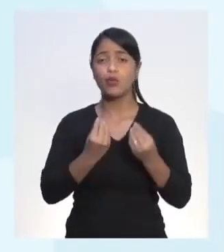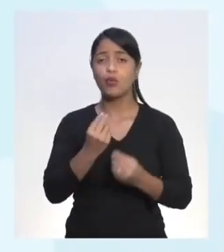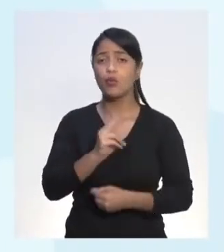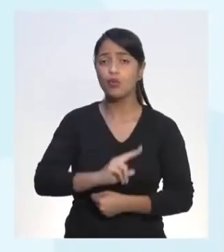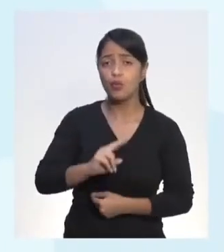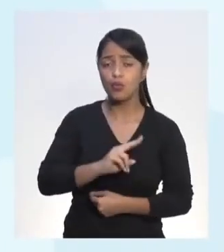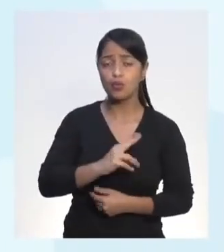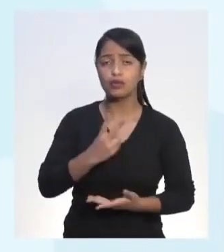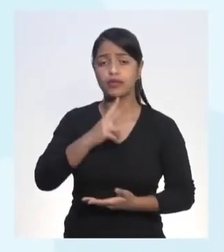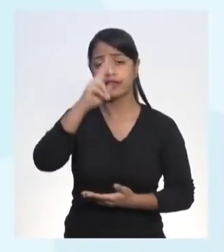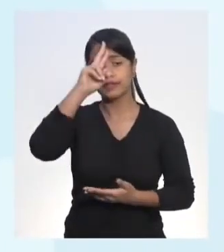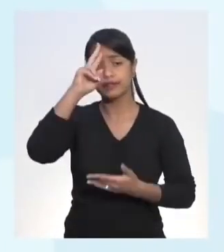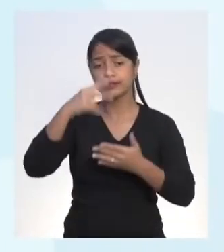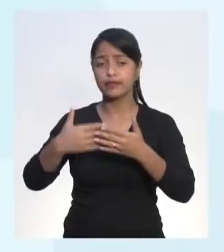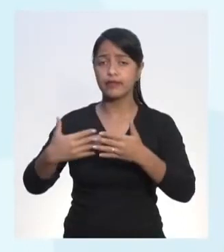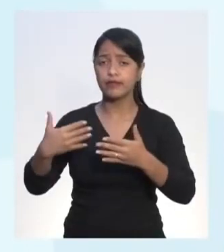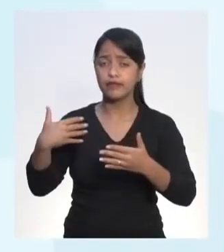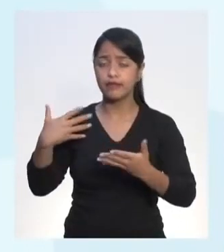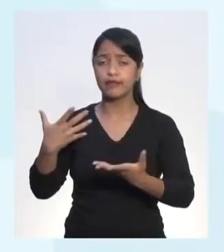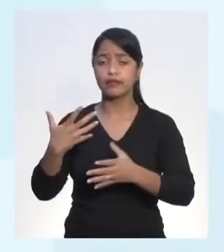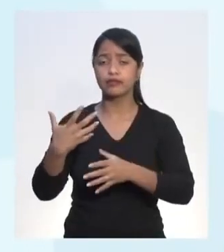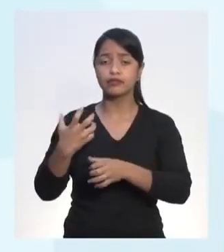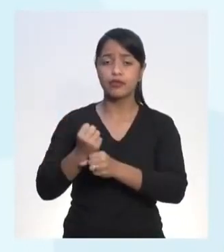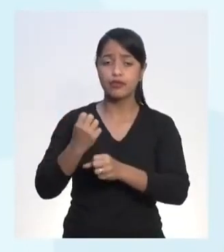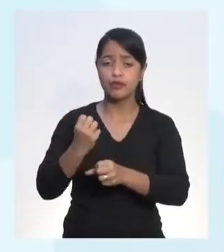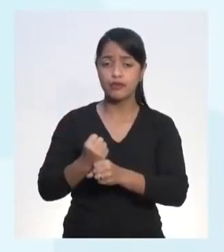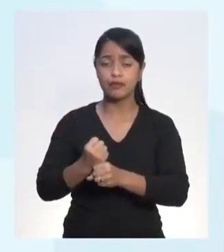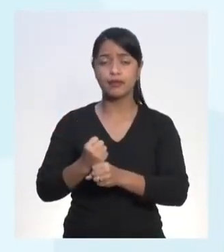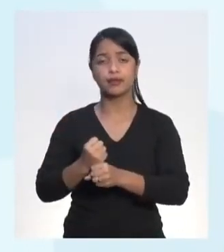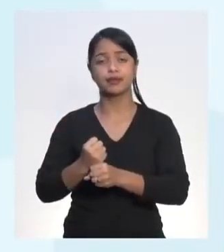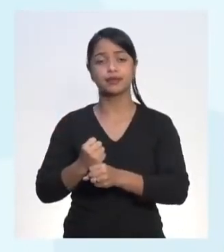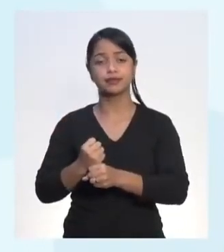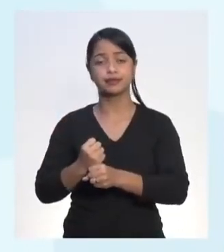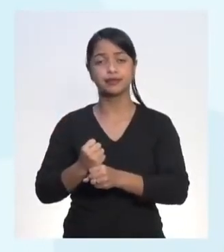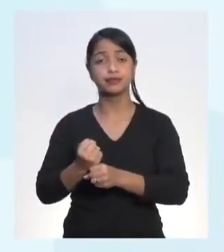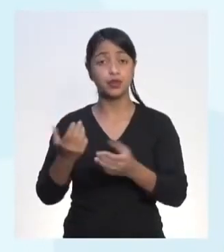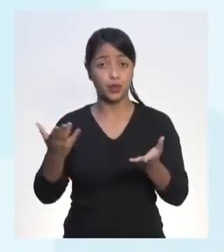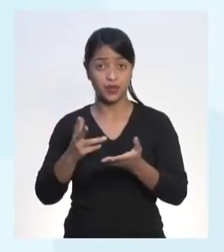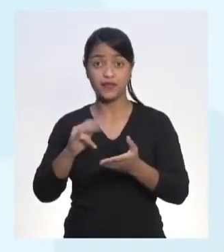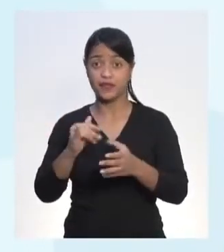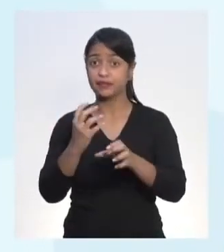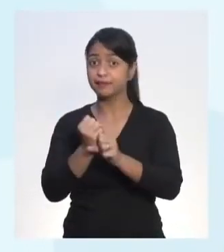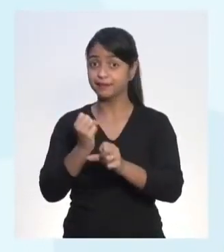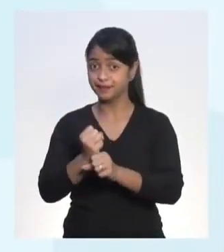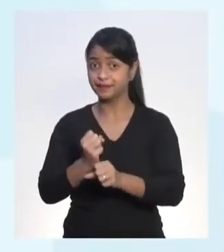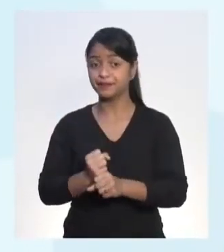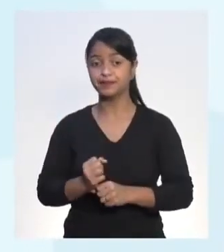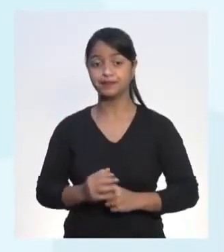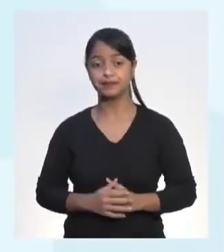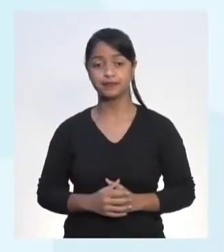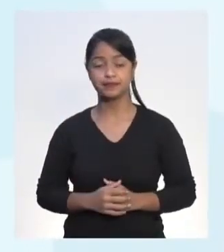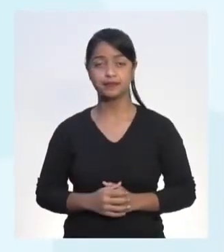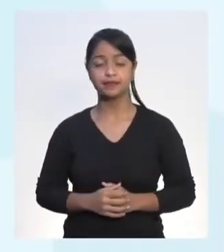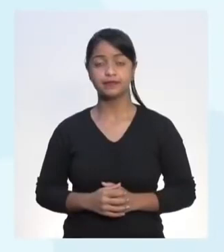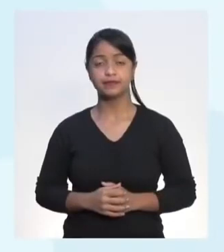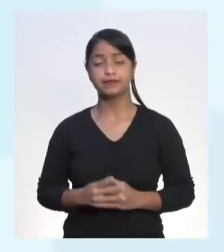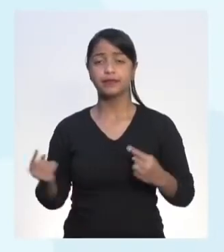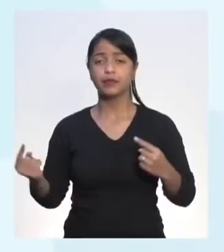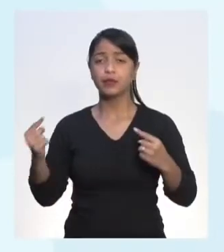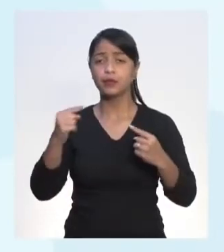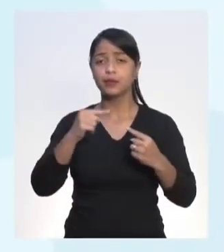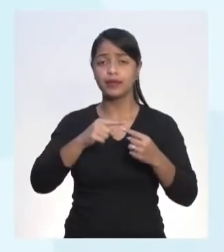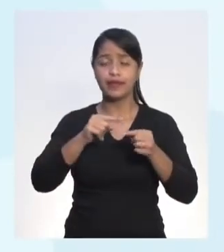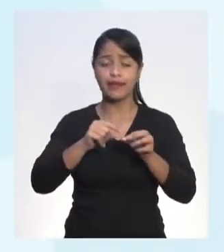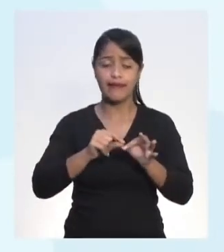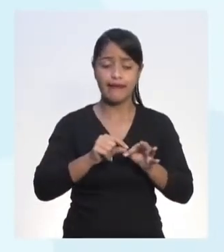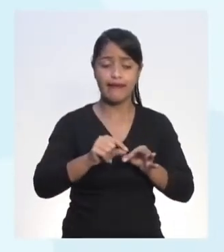eles. A história, operações, que é o que nós vamos calcular hoje, né, fazer algumas operações numéricas, associada com pontos na reta